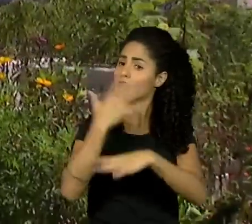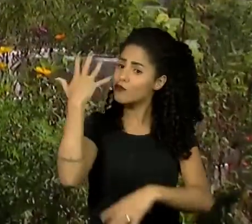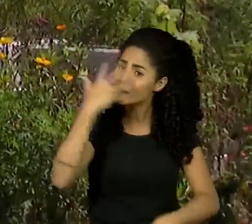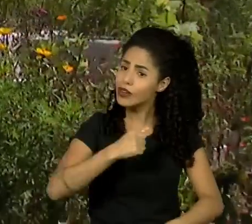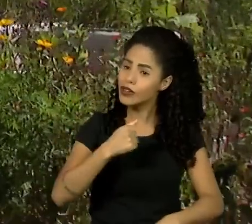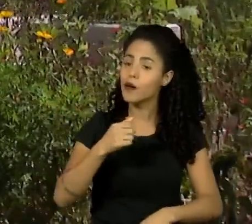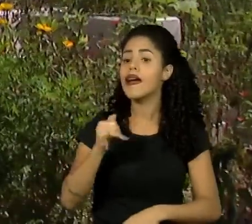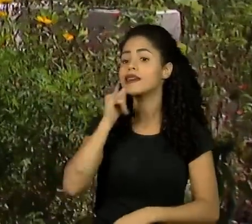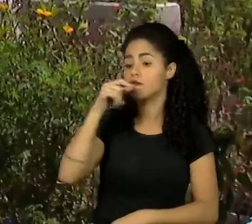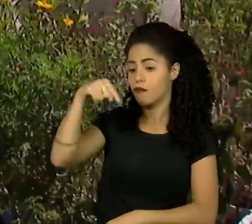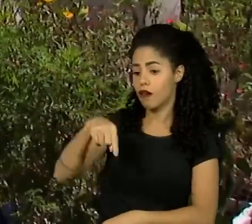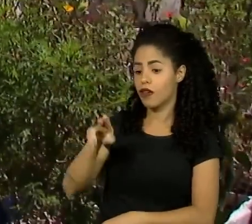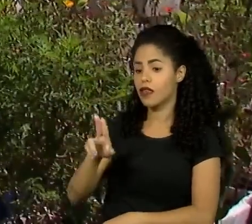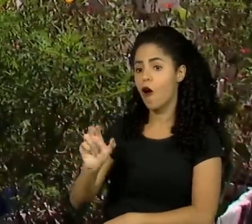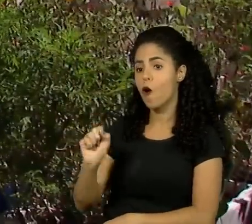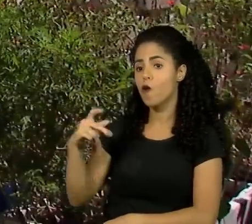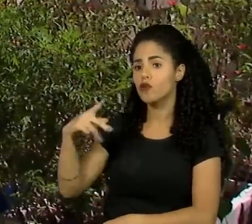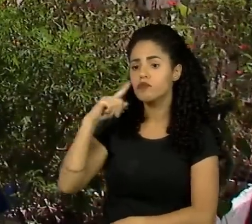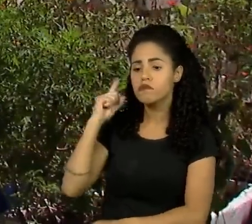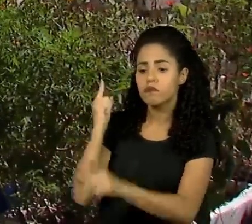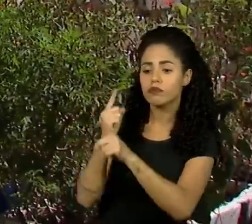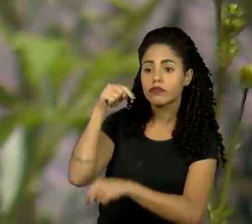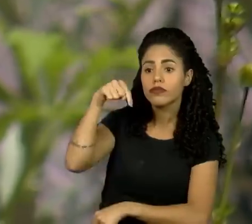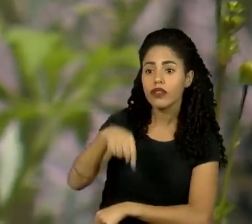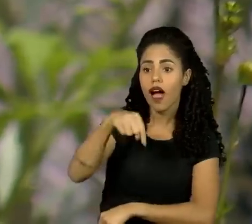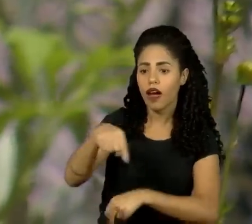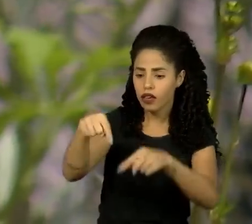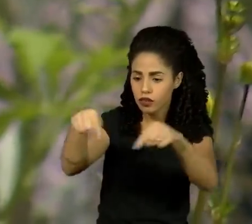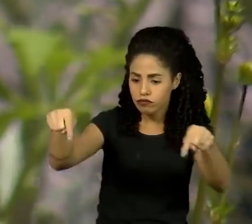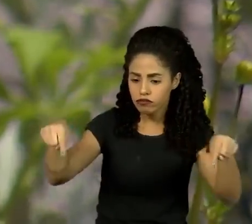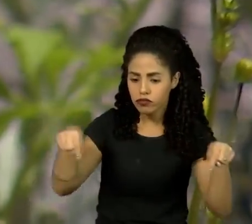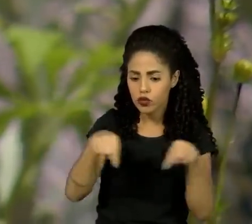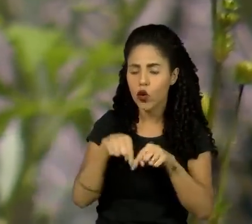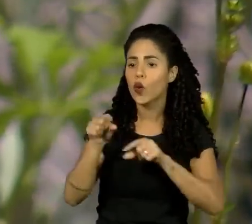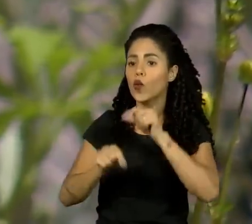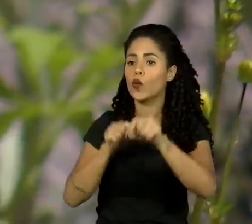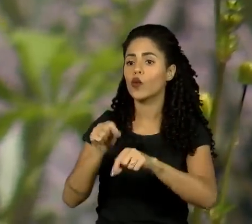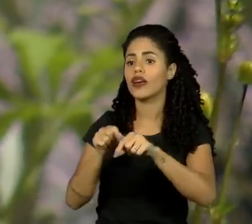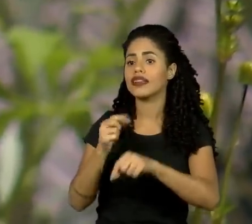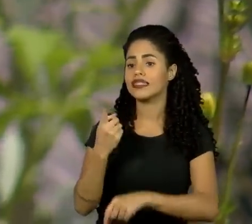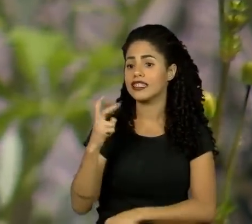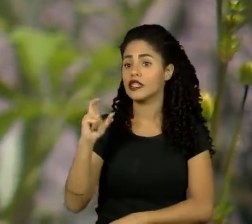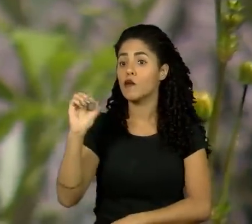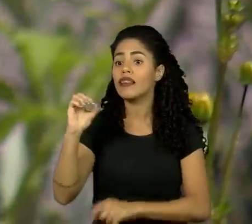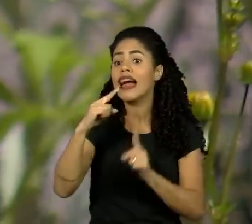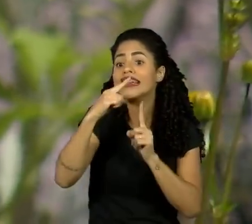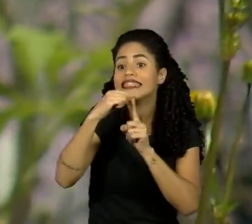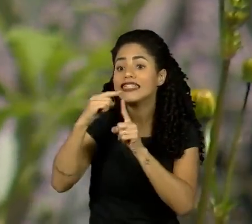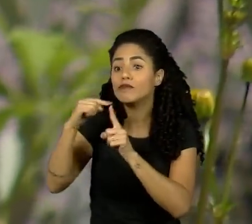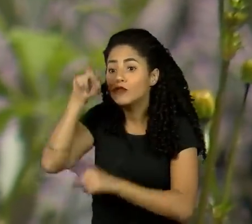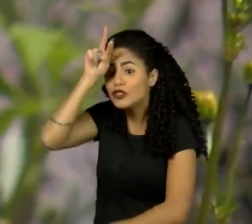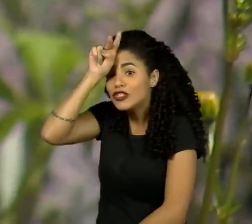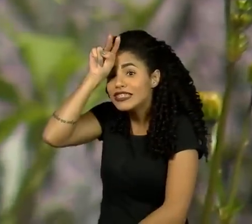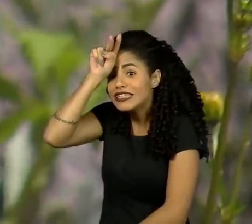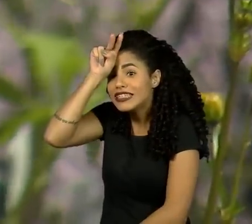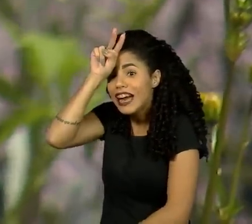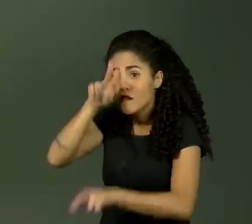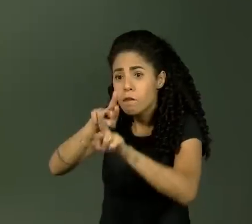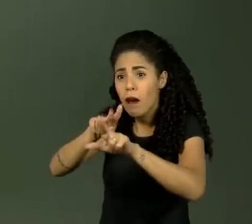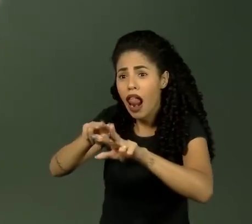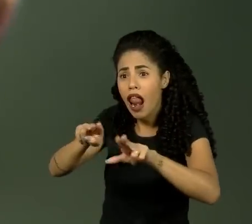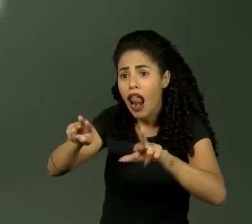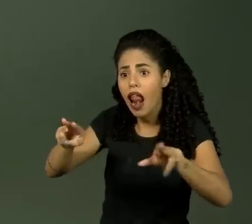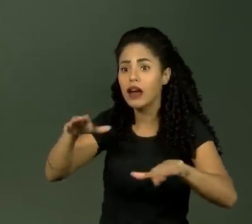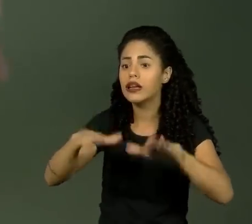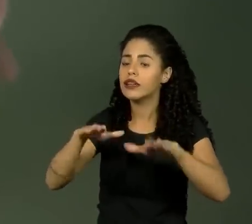na nossa faculdade, já foram identificadas nesse pequeno espaço mais de 150 espécies de insetos. E alguns